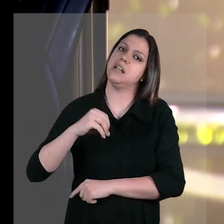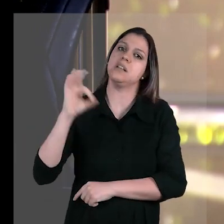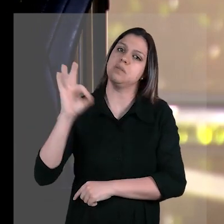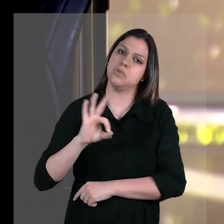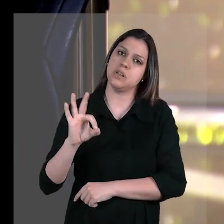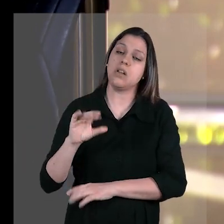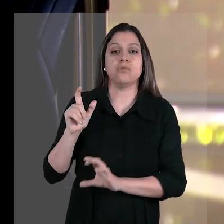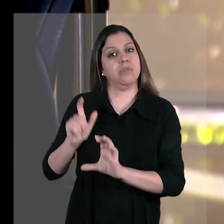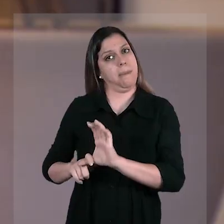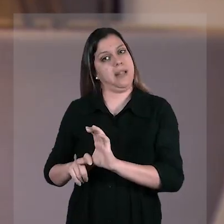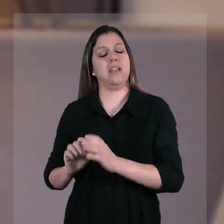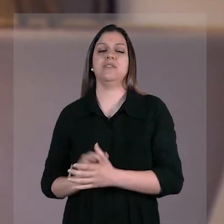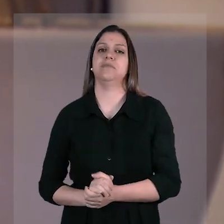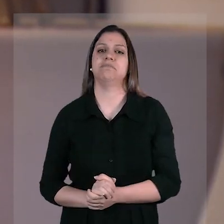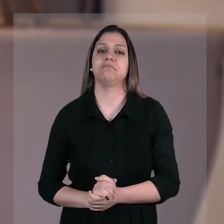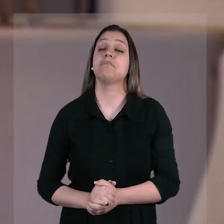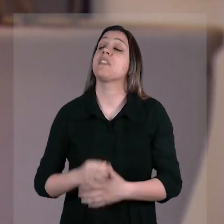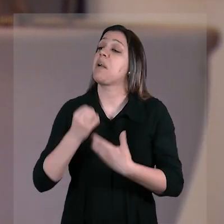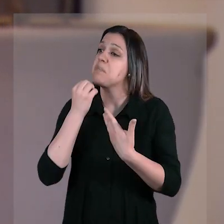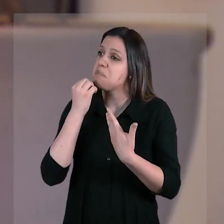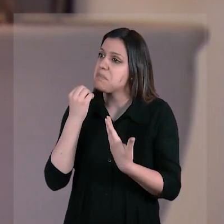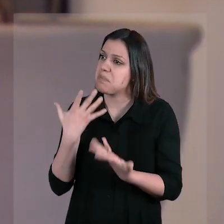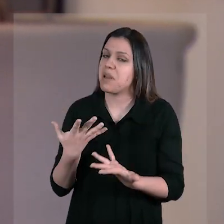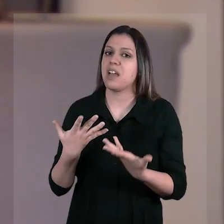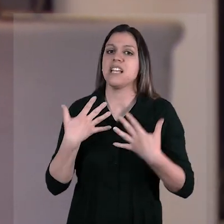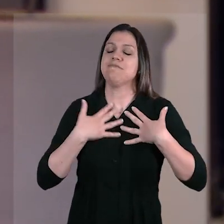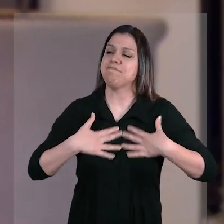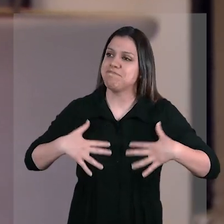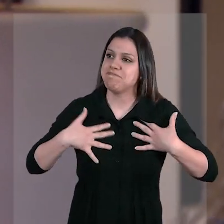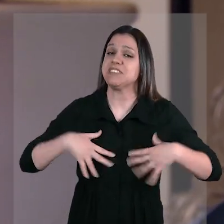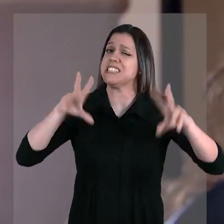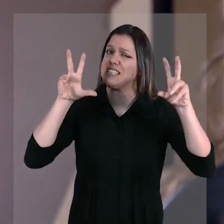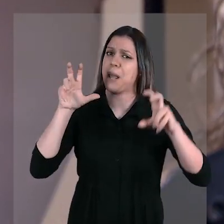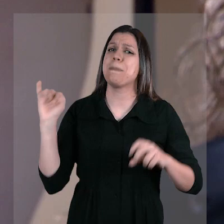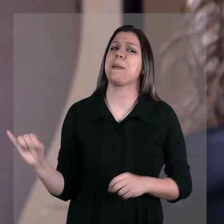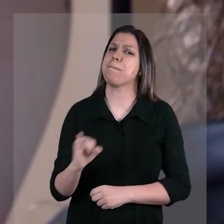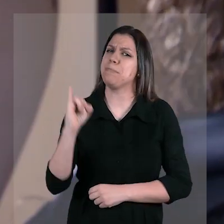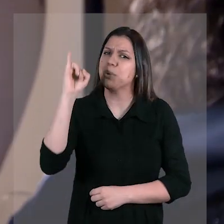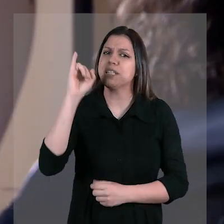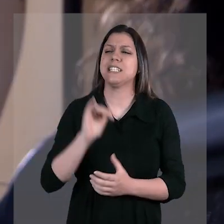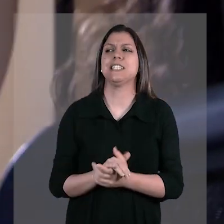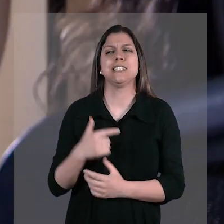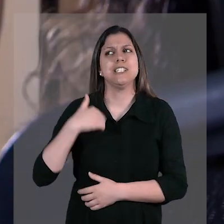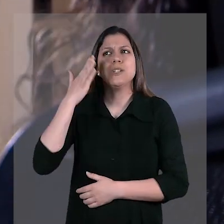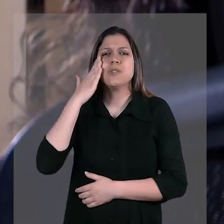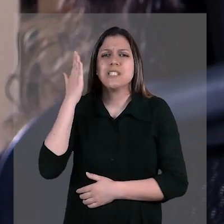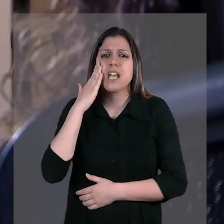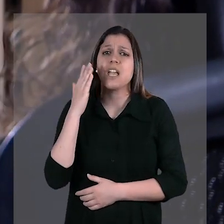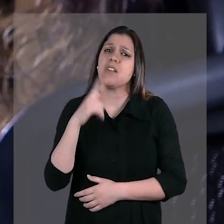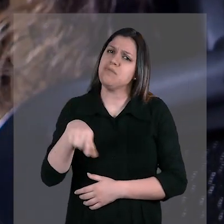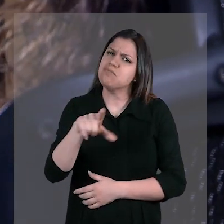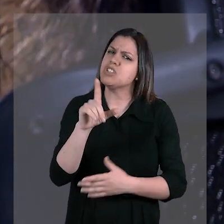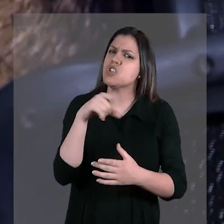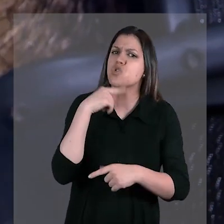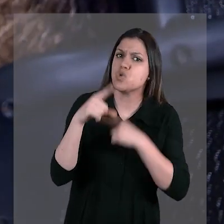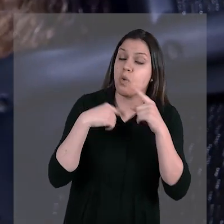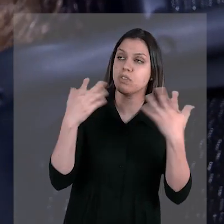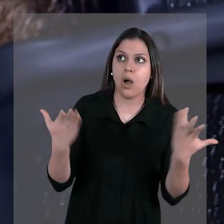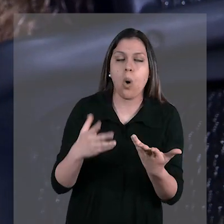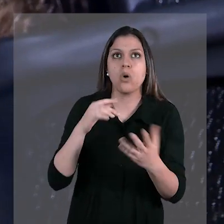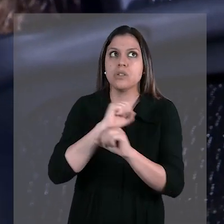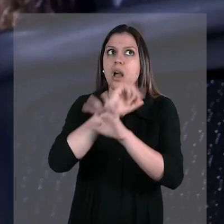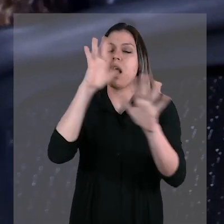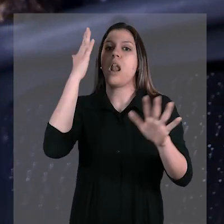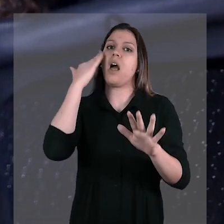como dependente que sou eu. Muito bem, doutora, foi uma grande satisfação falar sobre esse tema tão importante. Eu tenho certeza que algumas das suas dúvidas foram